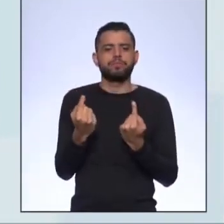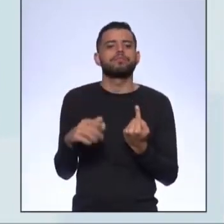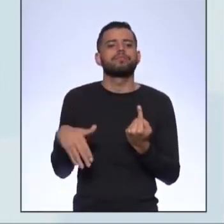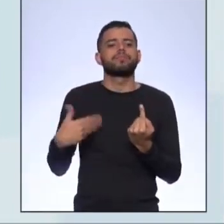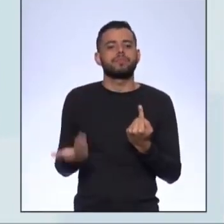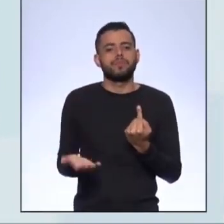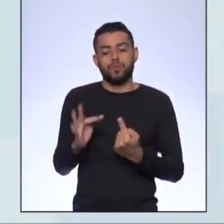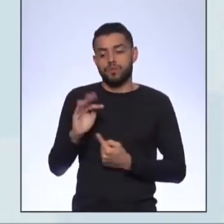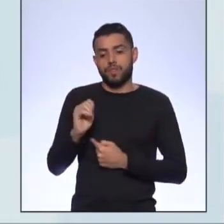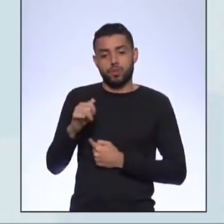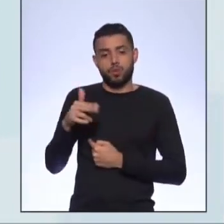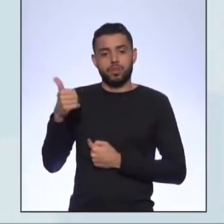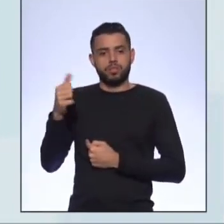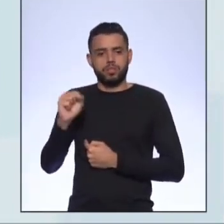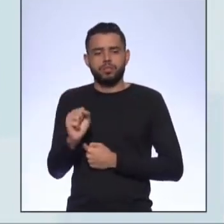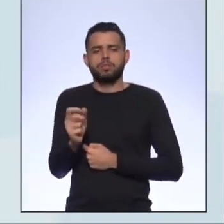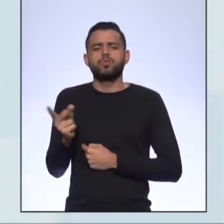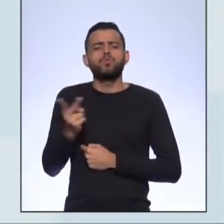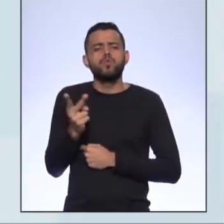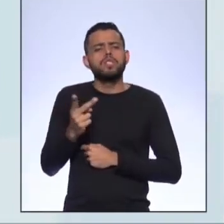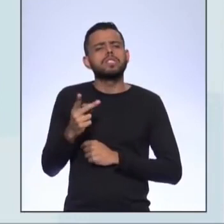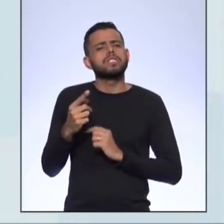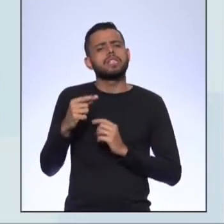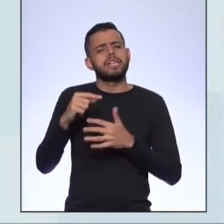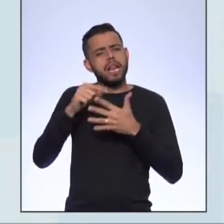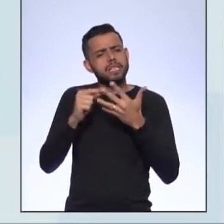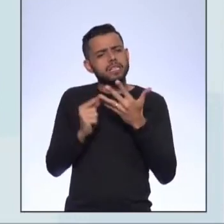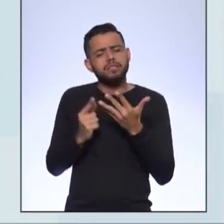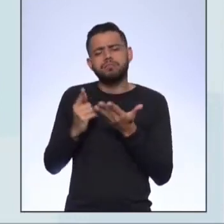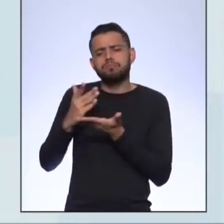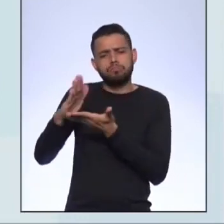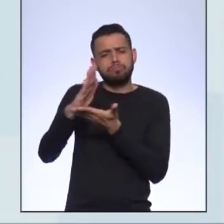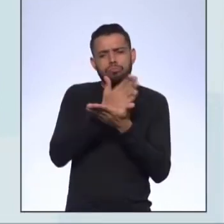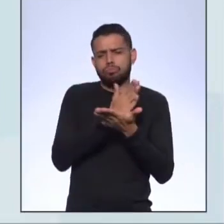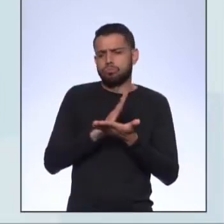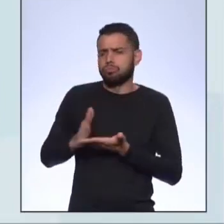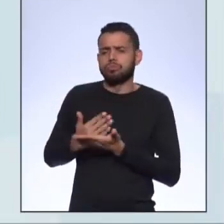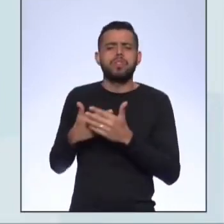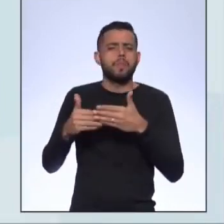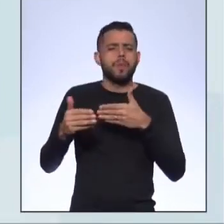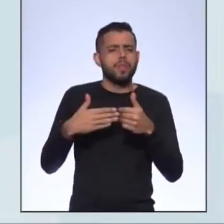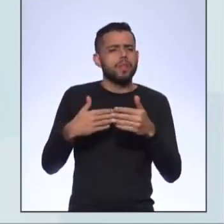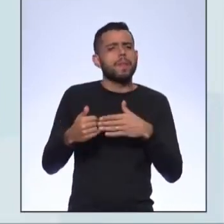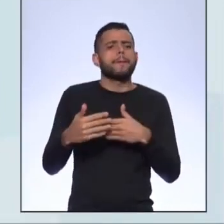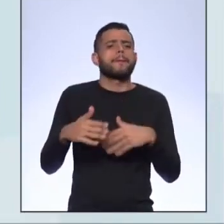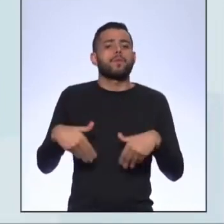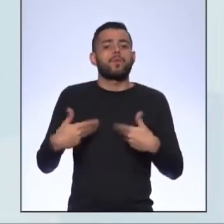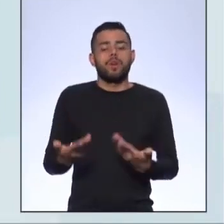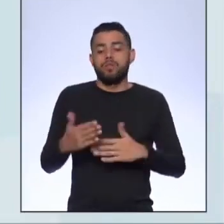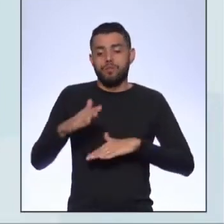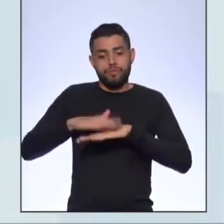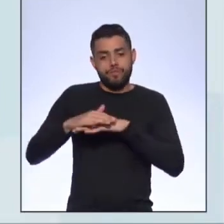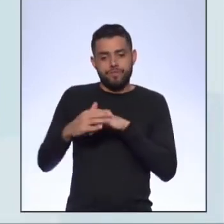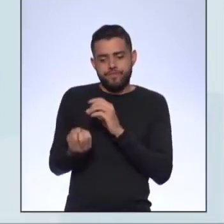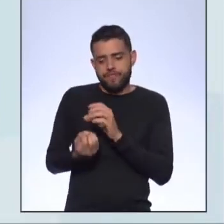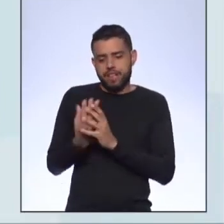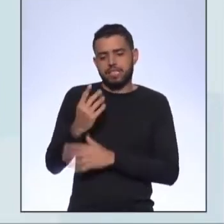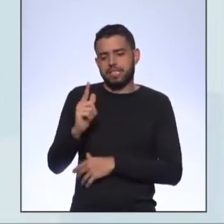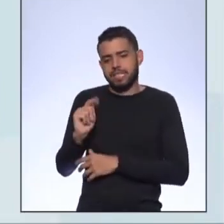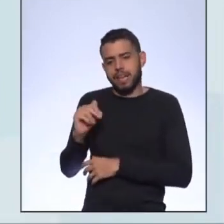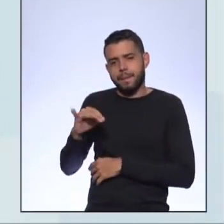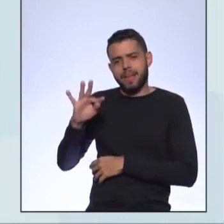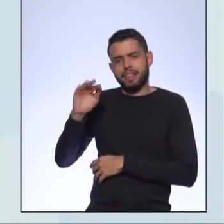mais características, se distribuem independentemente durante a formação dos gametas e se combinam